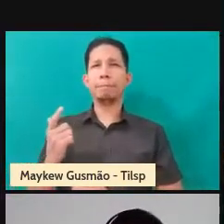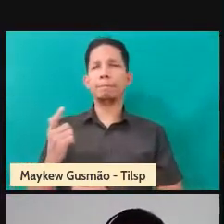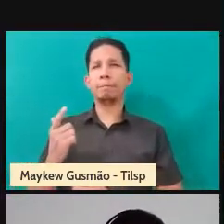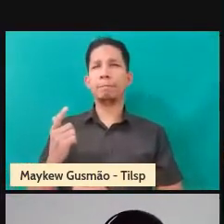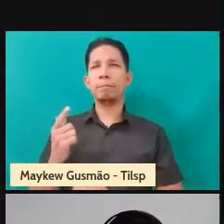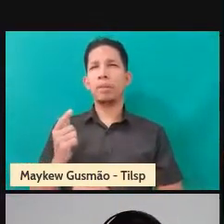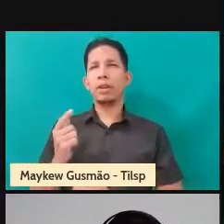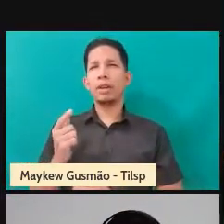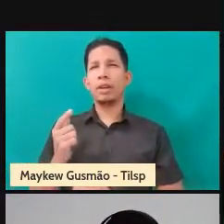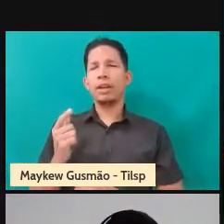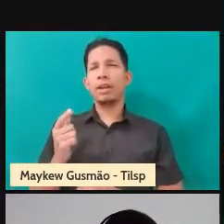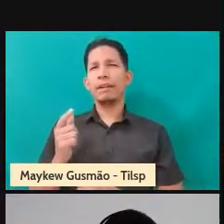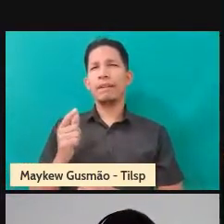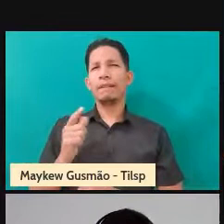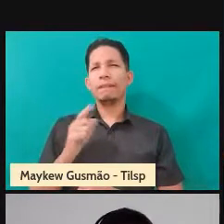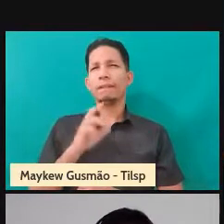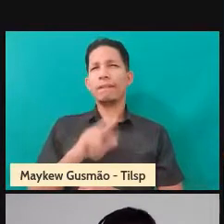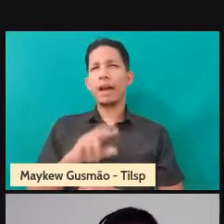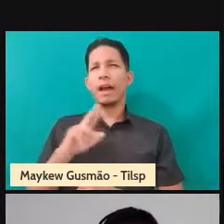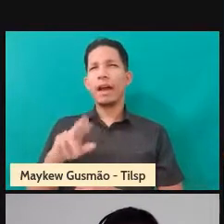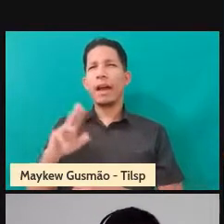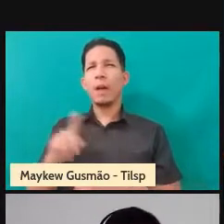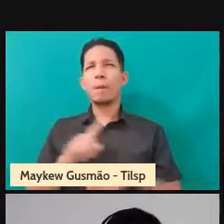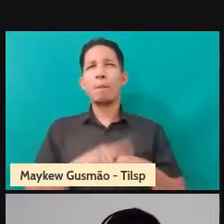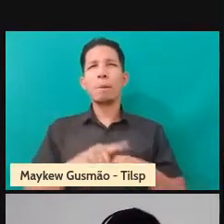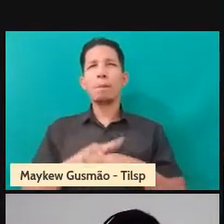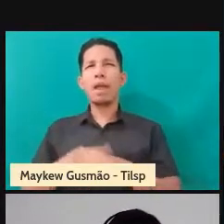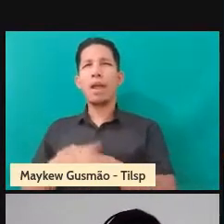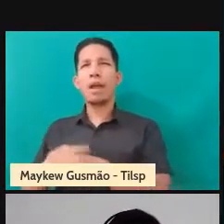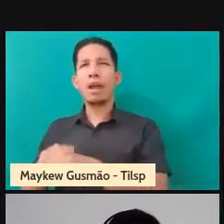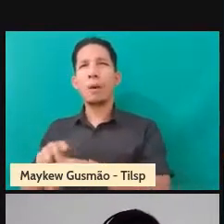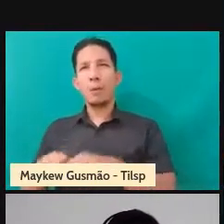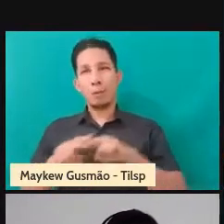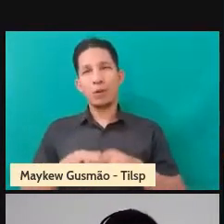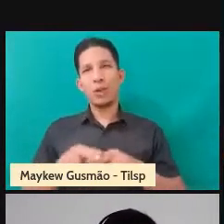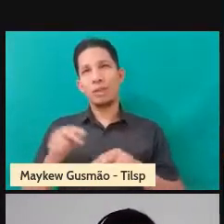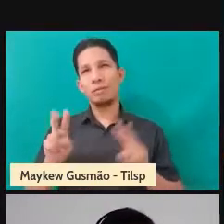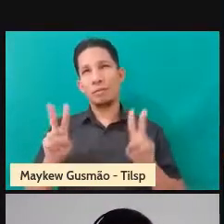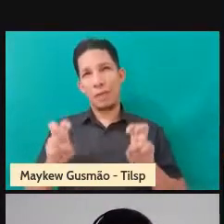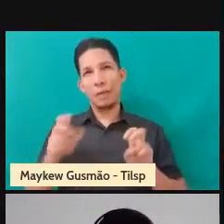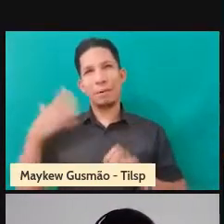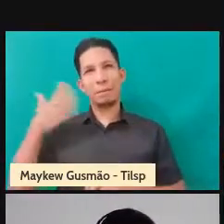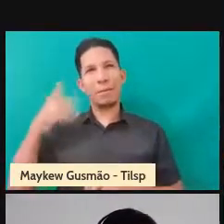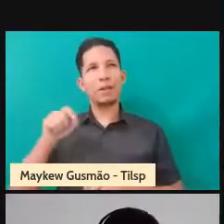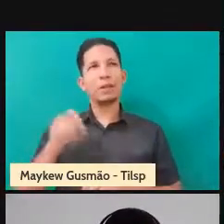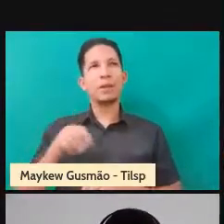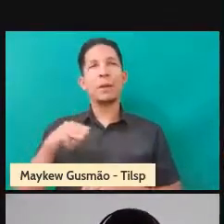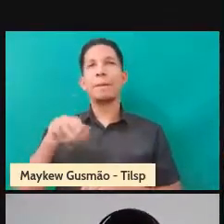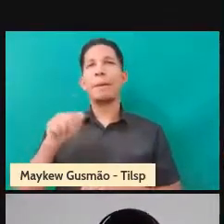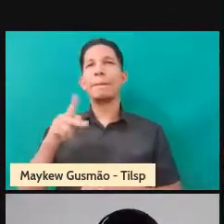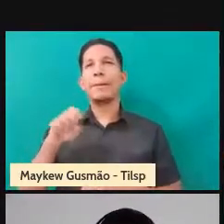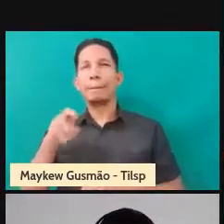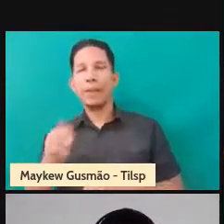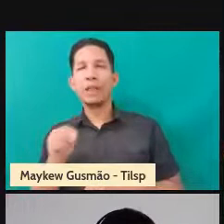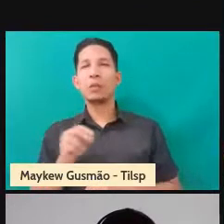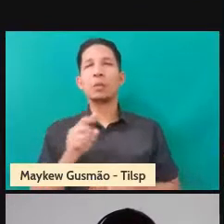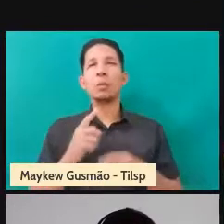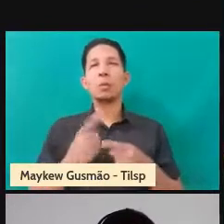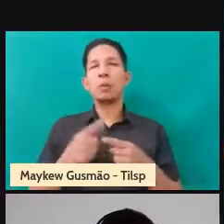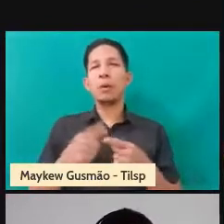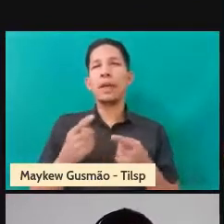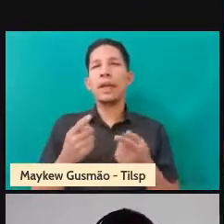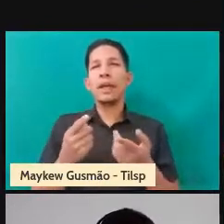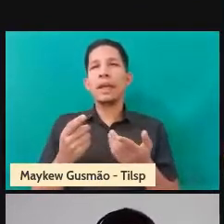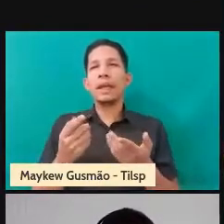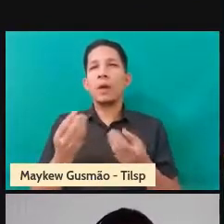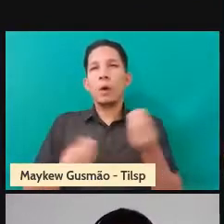momentos, por isso que eu nomeei a palestra como mapeamentos, porque eu vou falar um pouco do